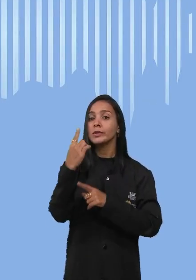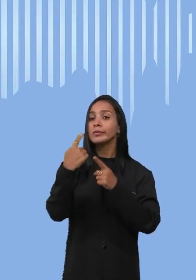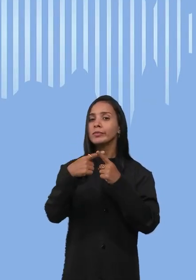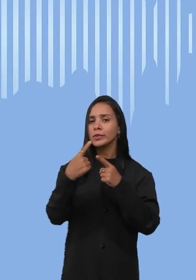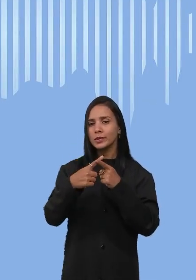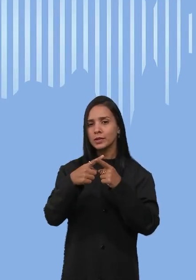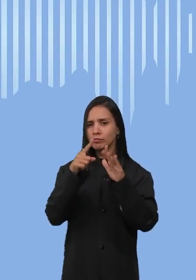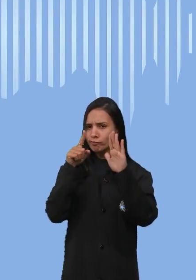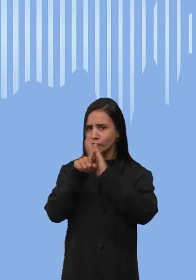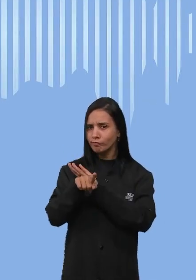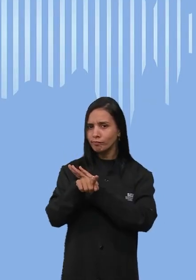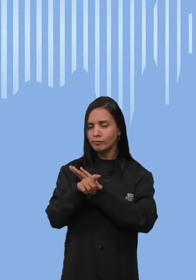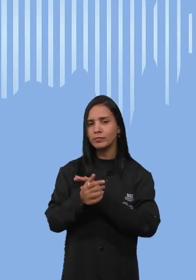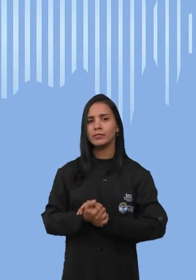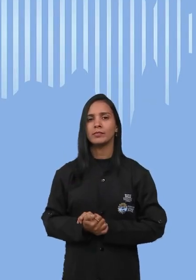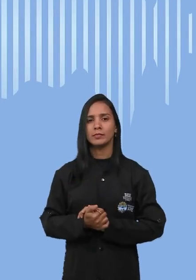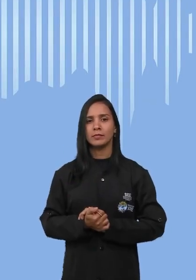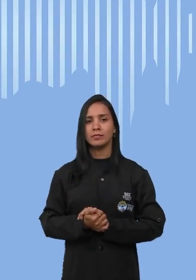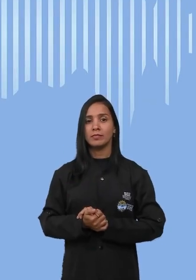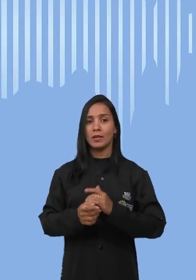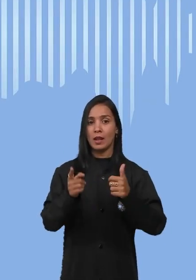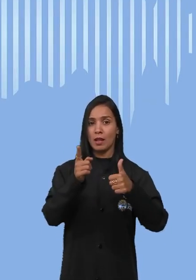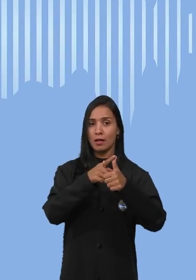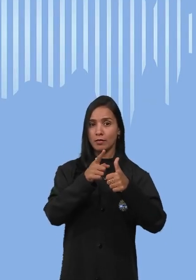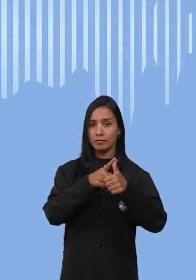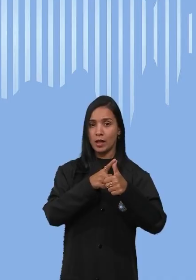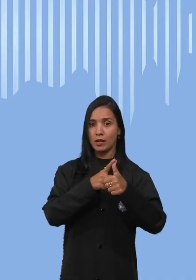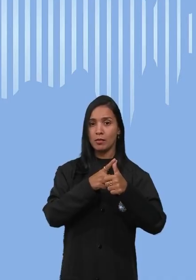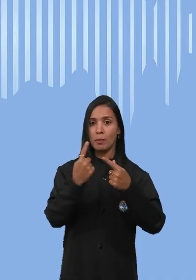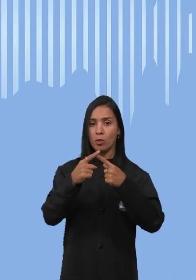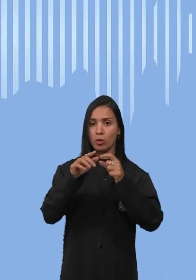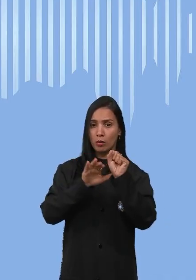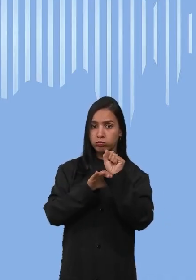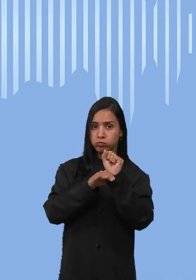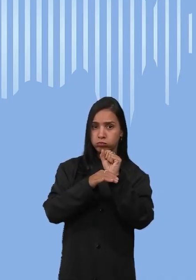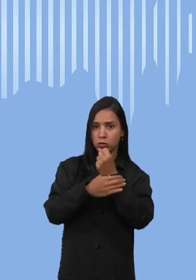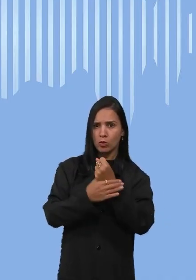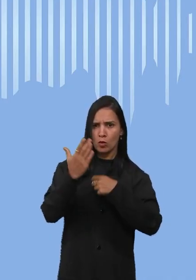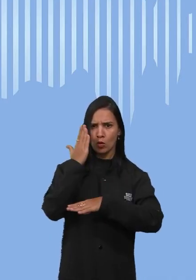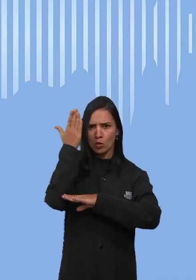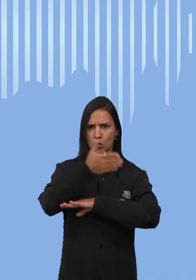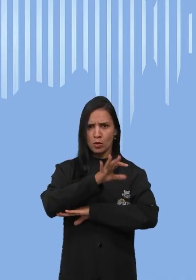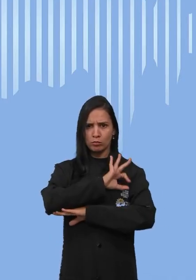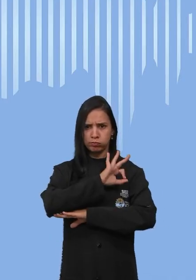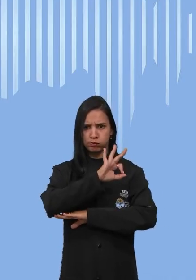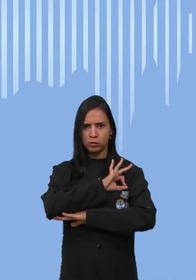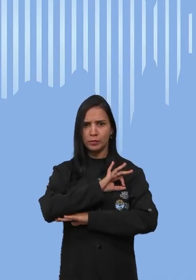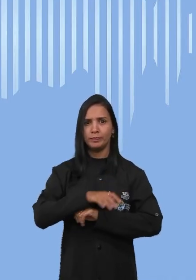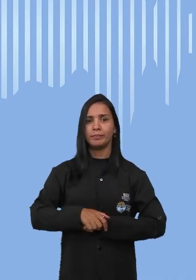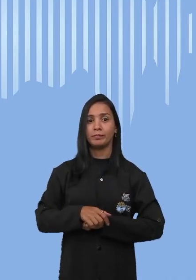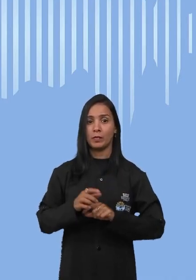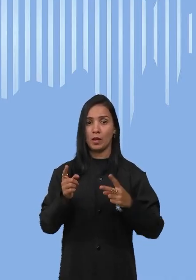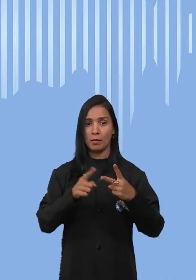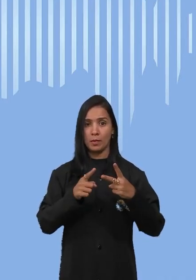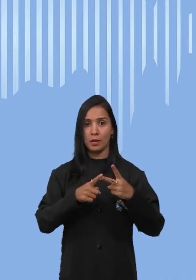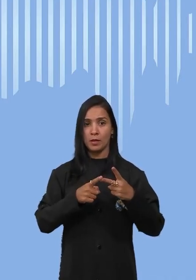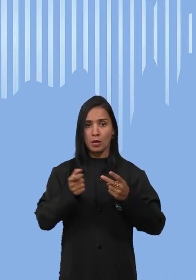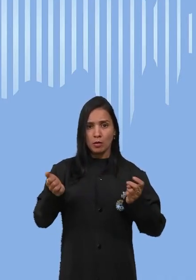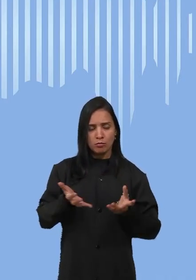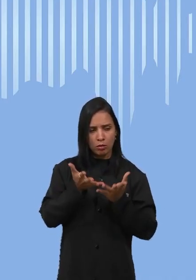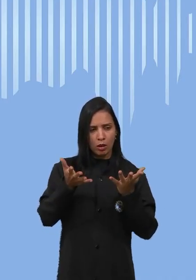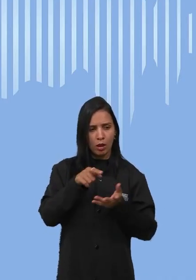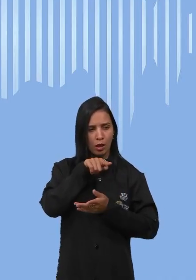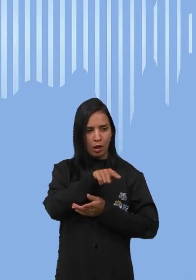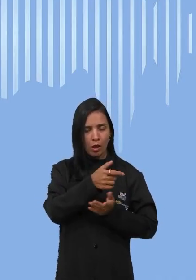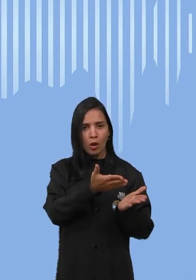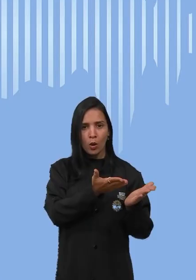às alternativas. Letra A, defendiam diretamente os militares, incentivavam os jovens a consumir